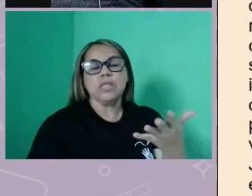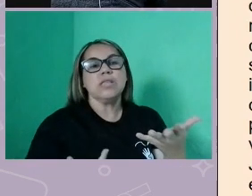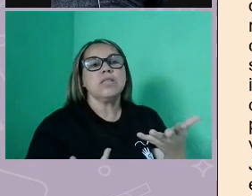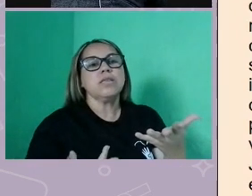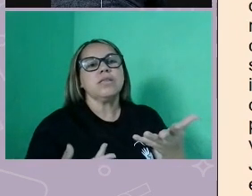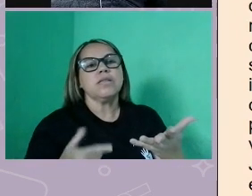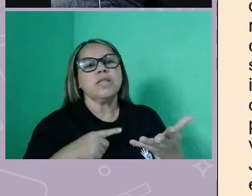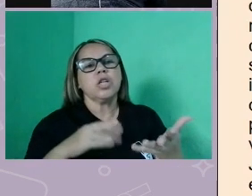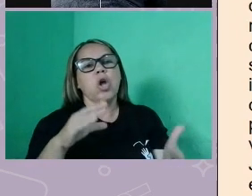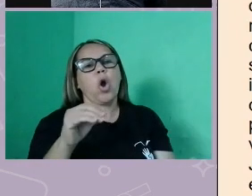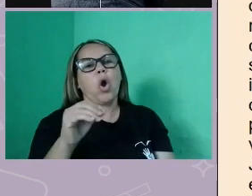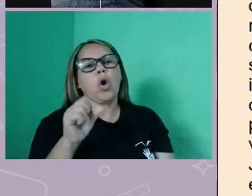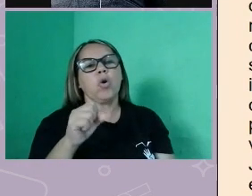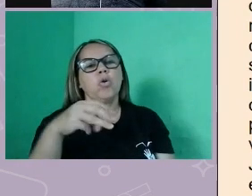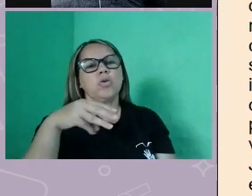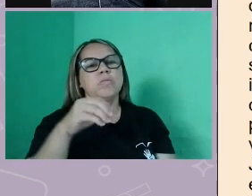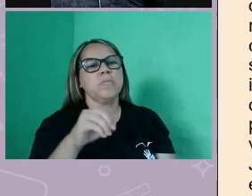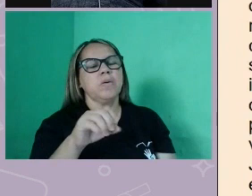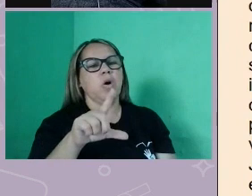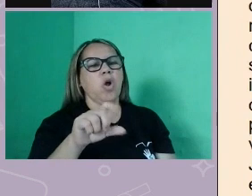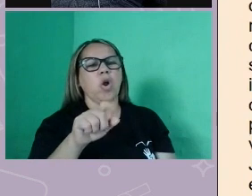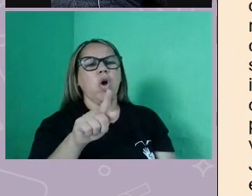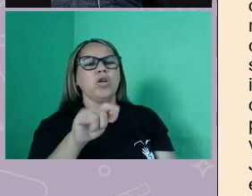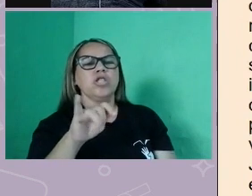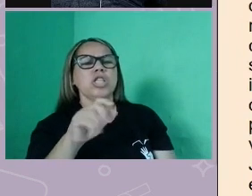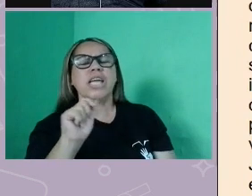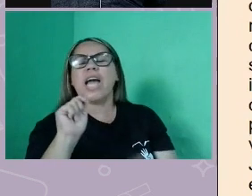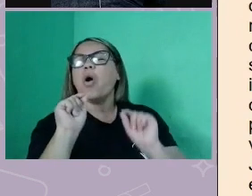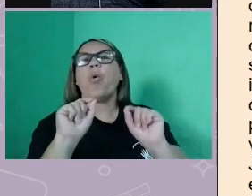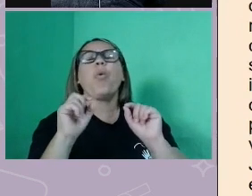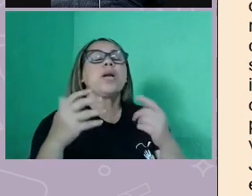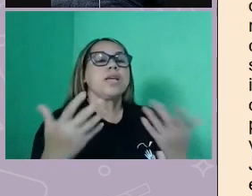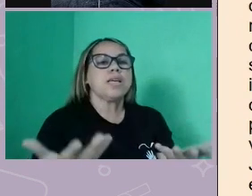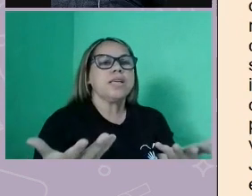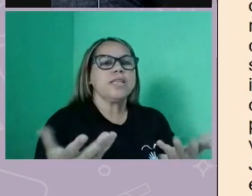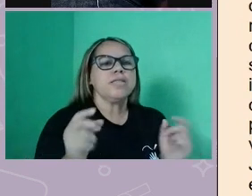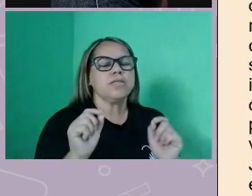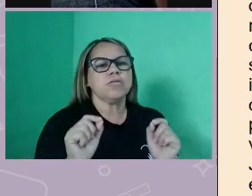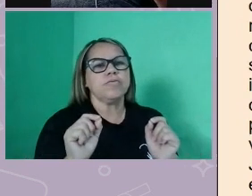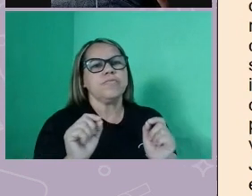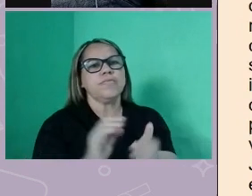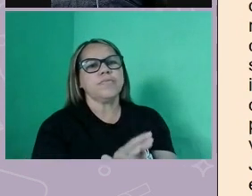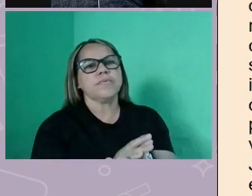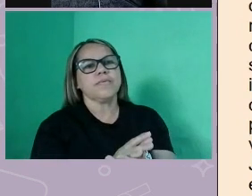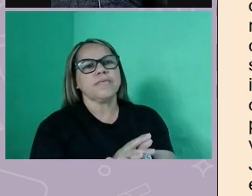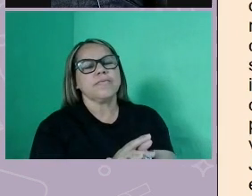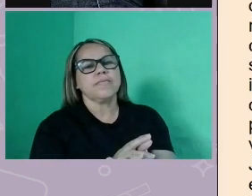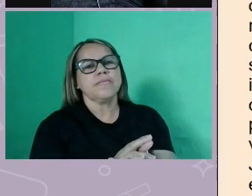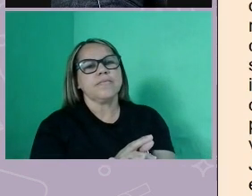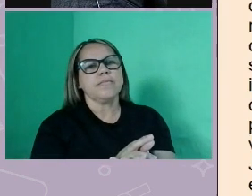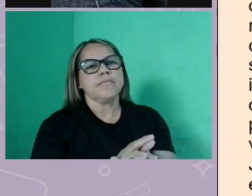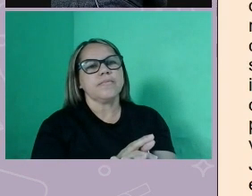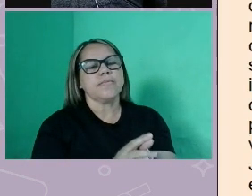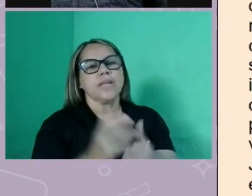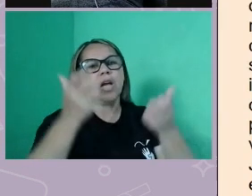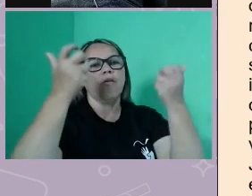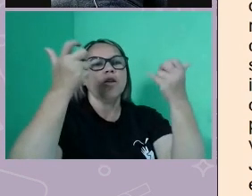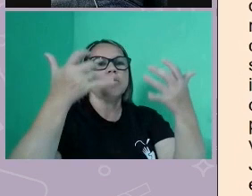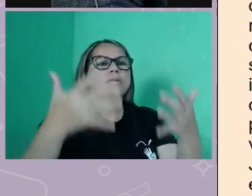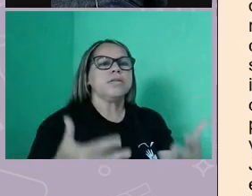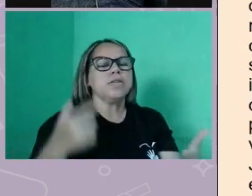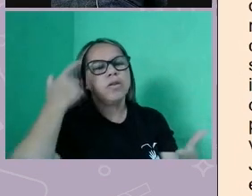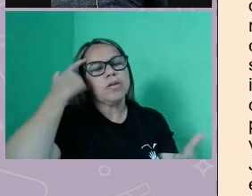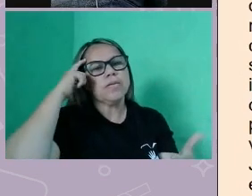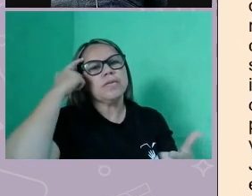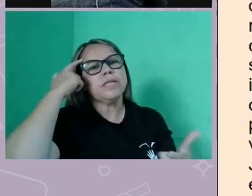cosmologia o que é cosmologia cosmologia na raiz grega é uma explicação lógica